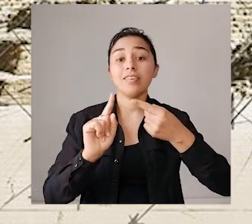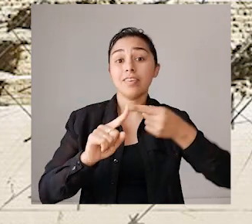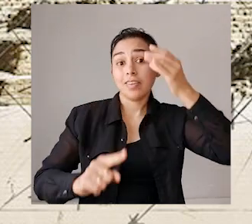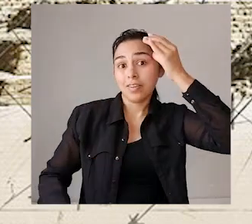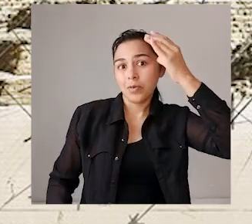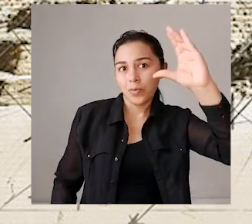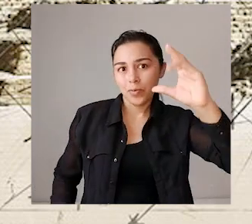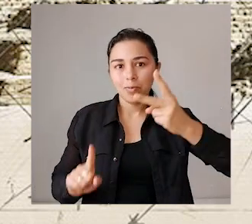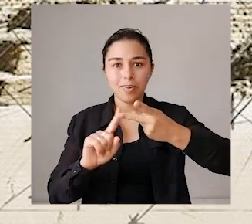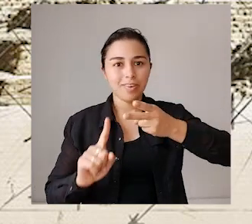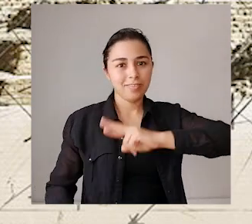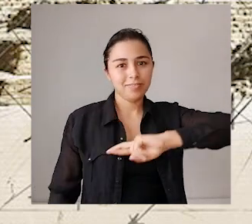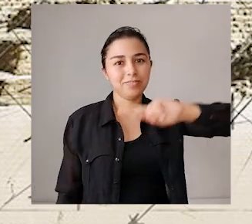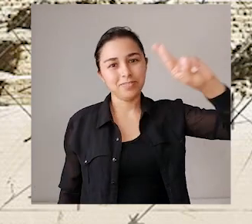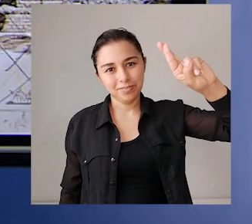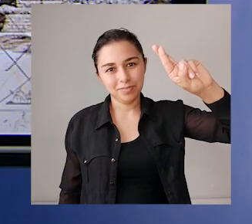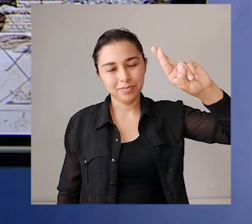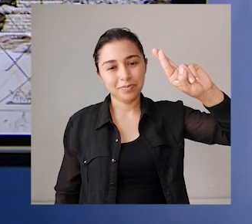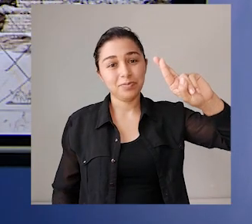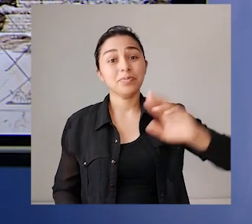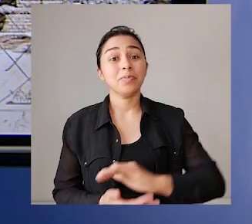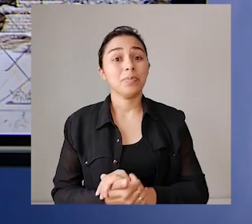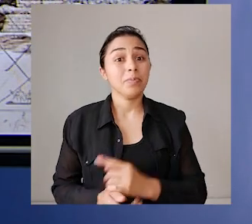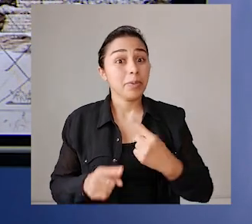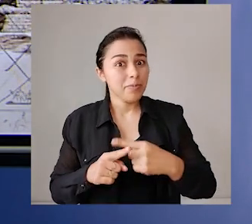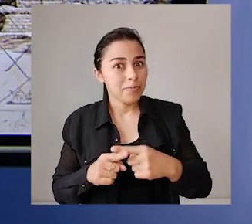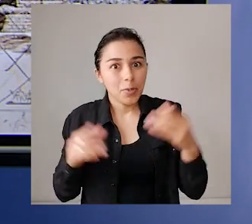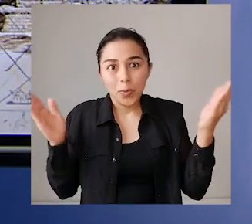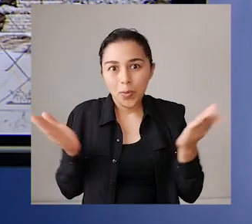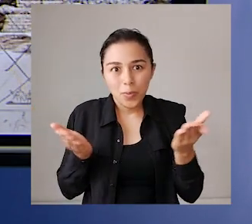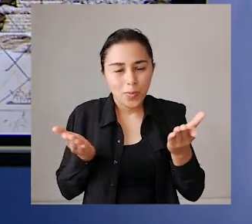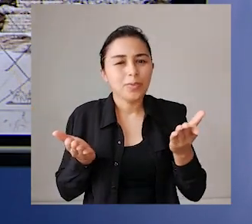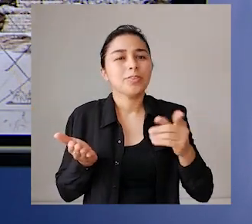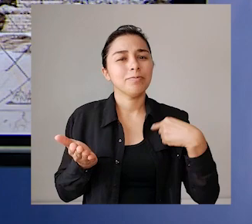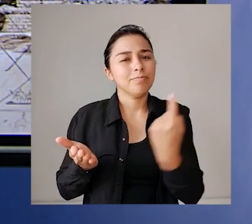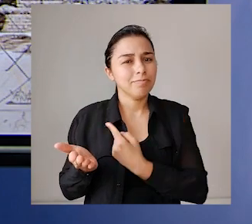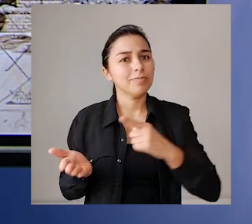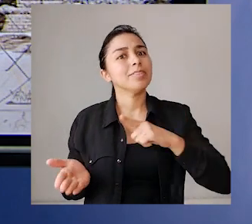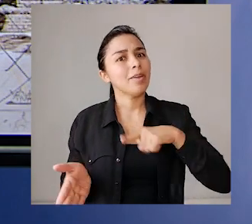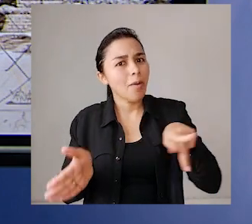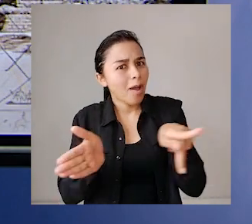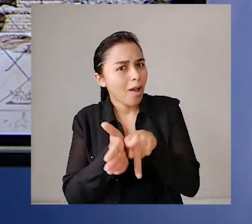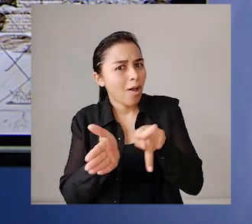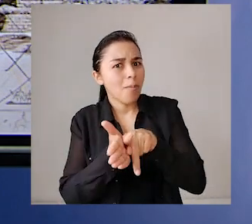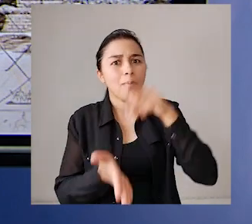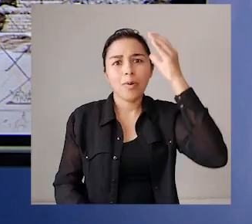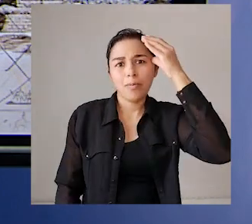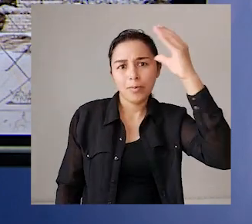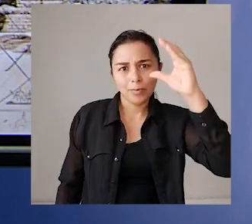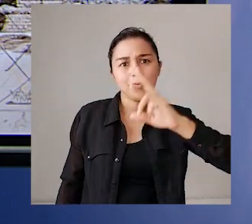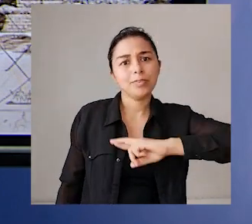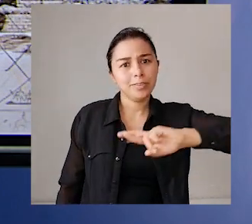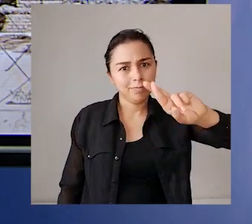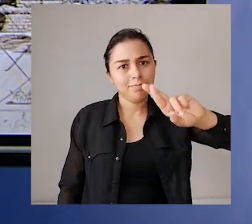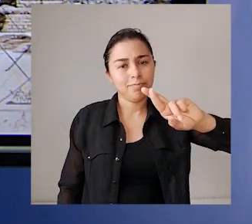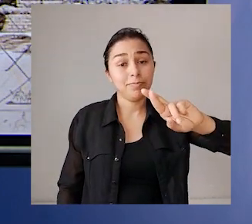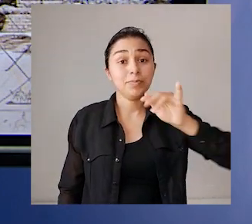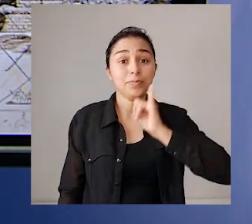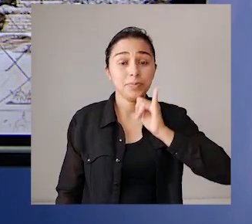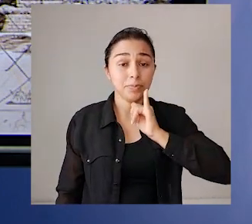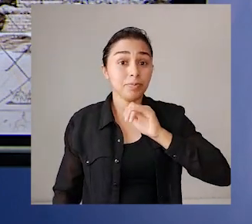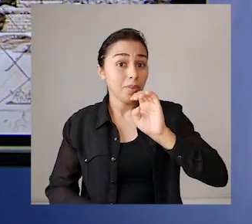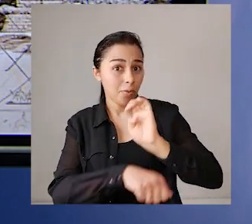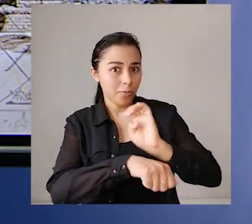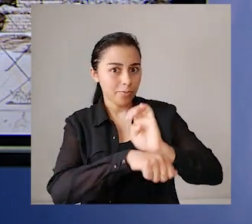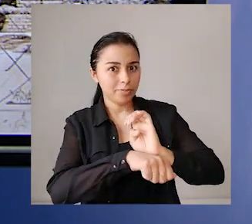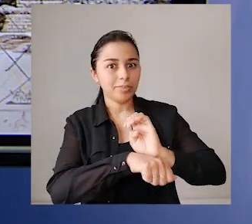sobre cultura e religião. Hoje, nós temos uma cultura e uma religião. Por exemplo,